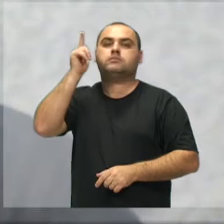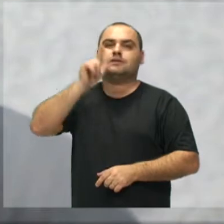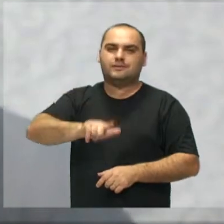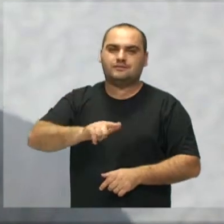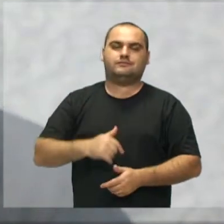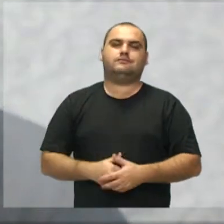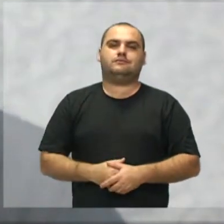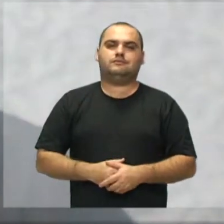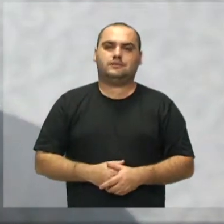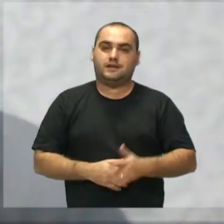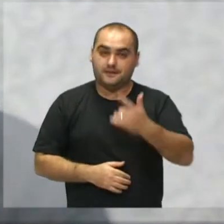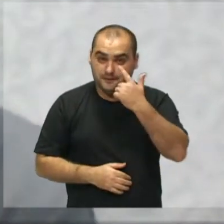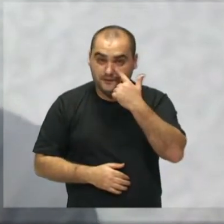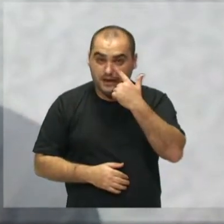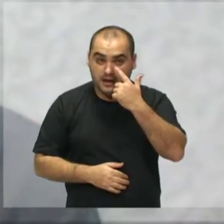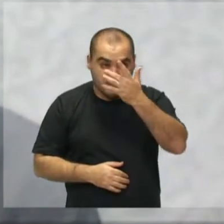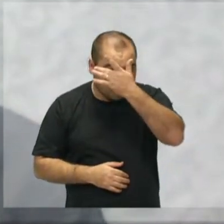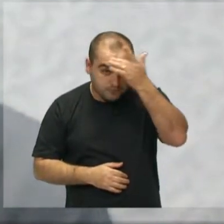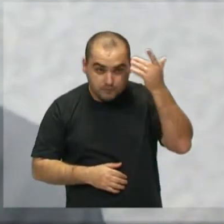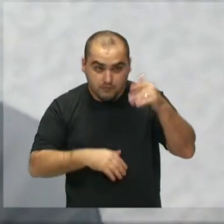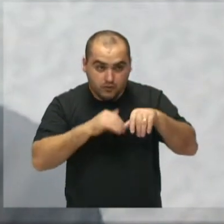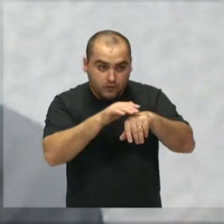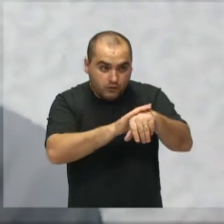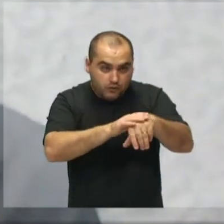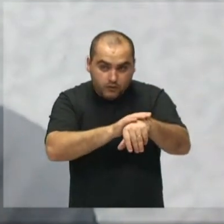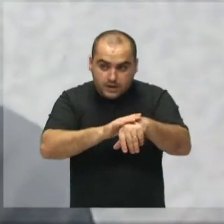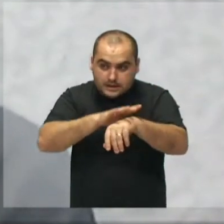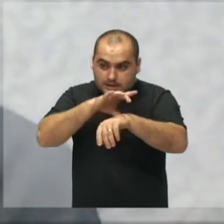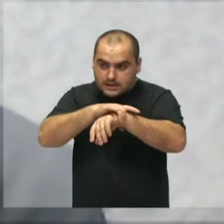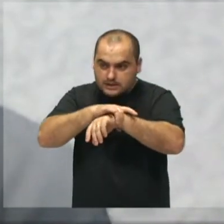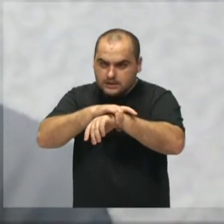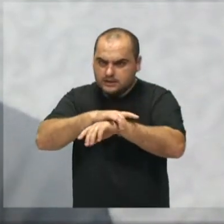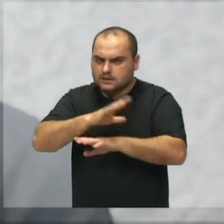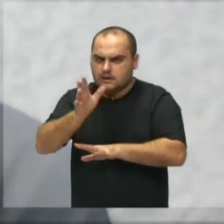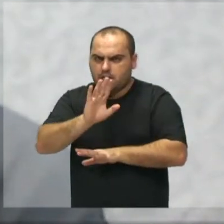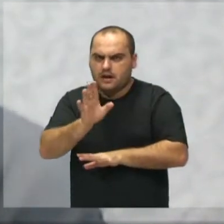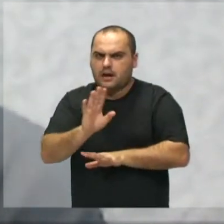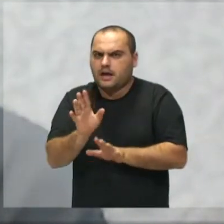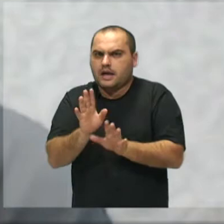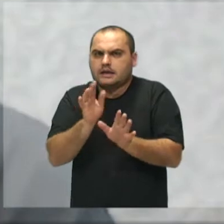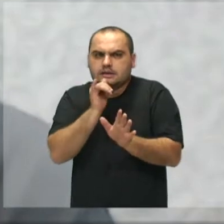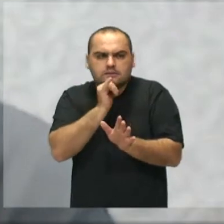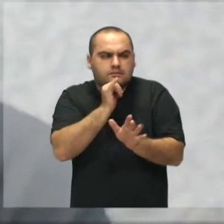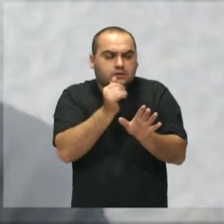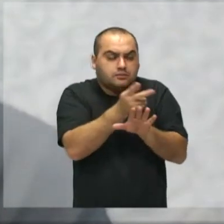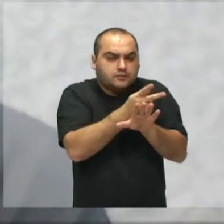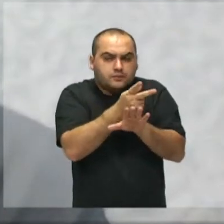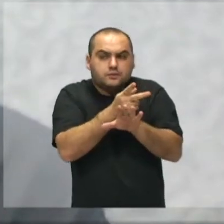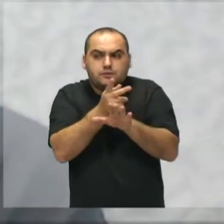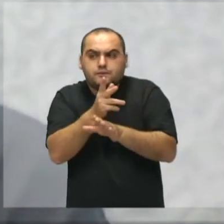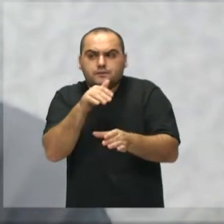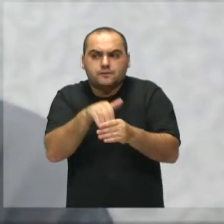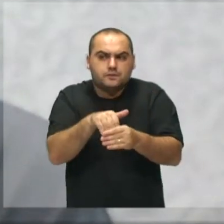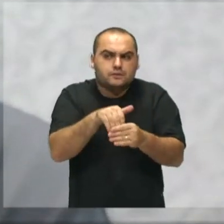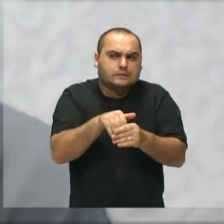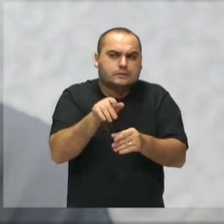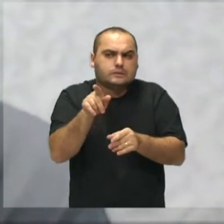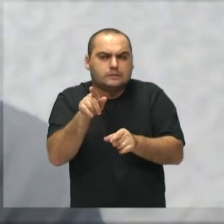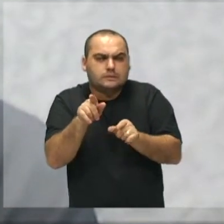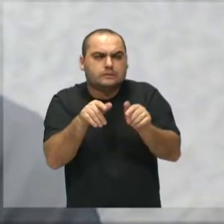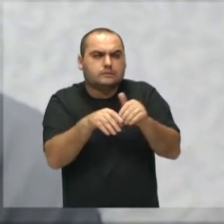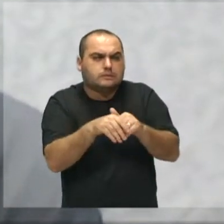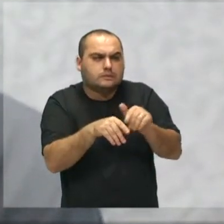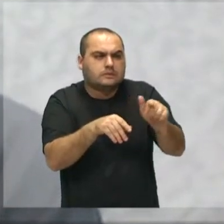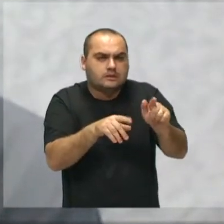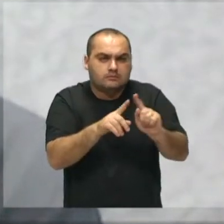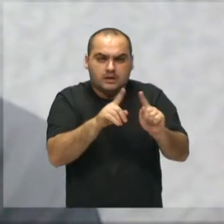que as pessoas estão procurando ponto de segurança, elas não estão se arriscando muito, né? Em termos de votos.